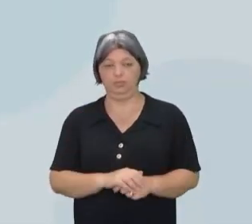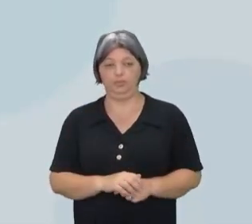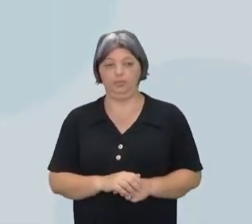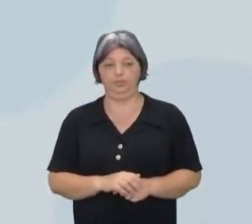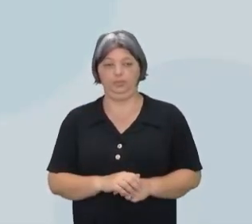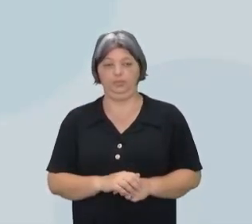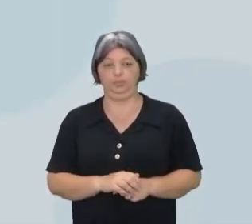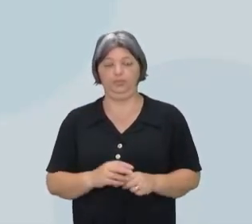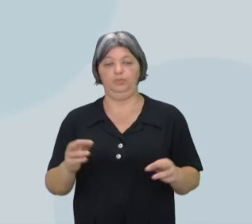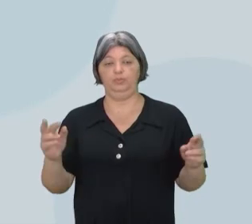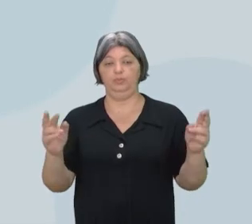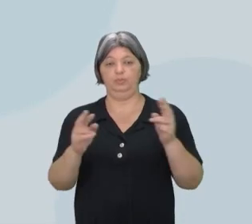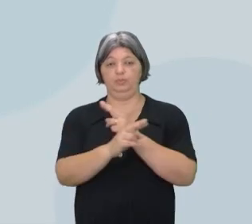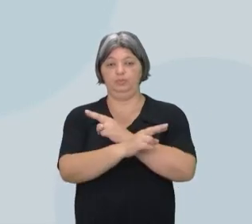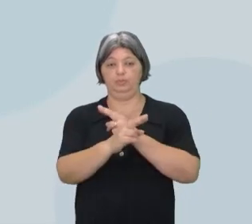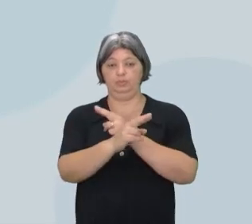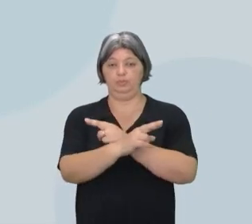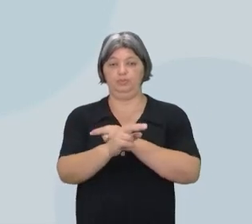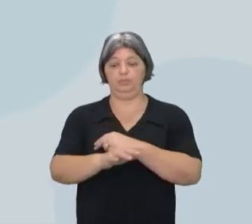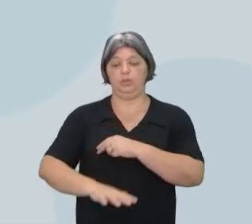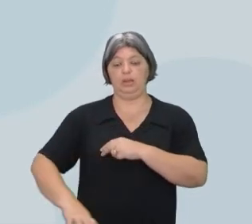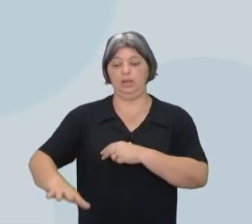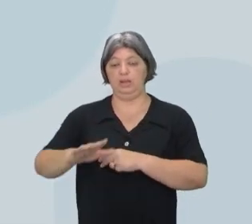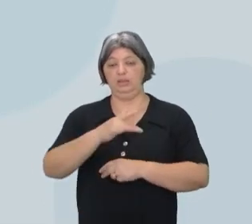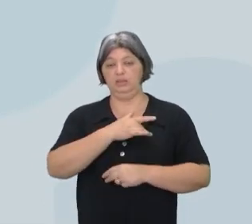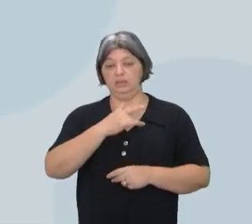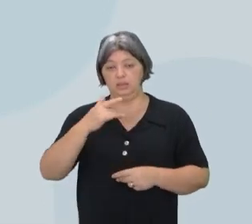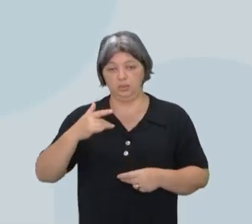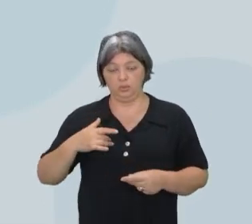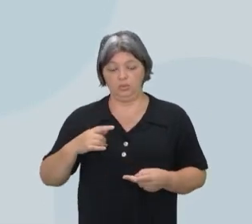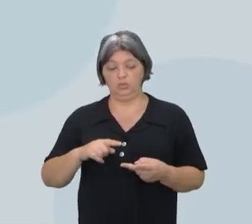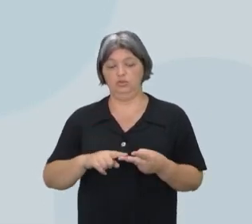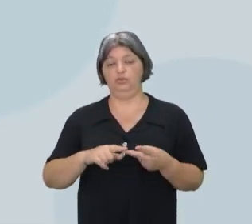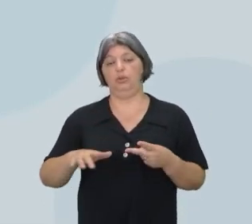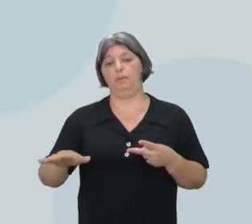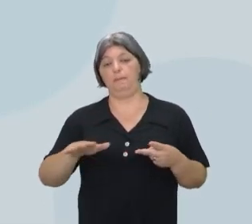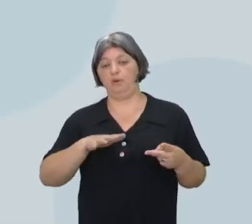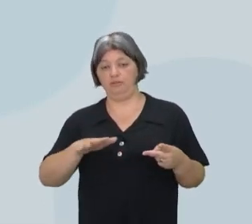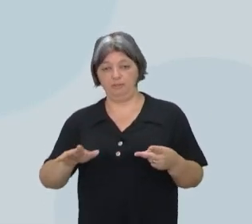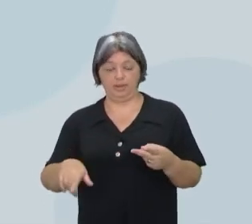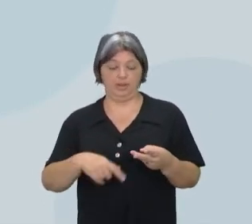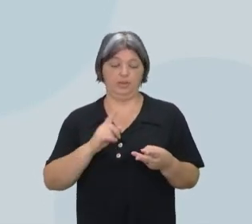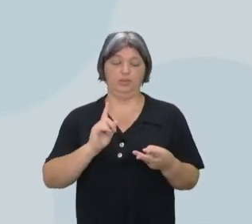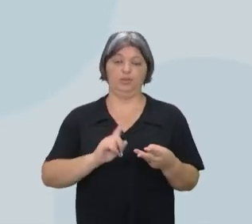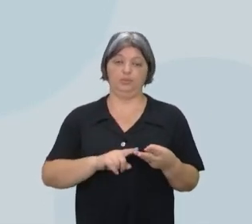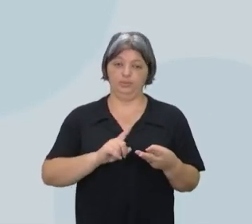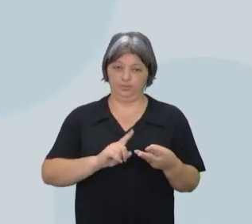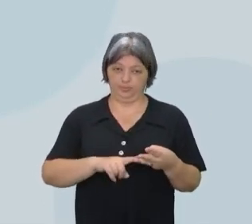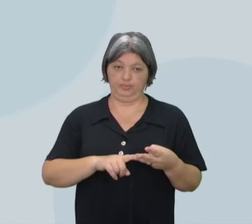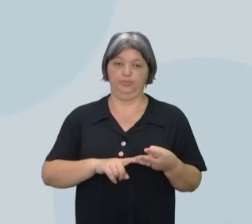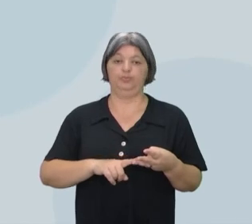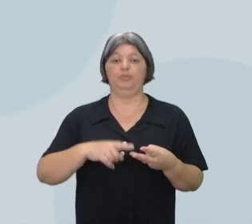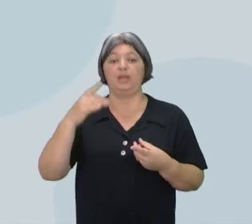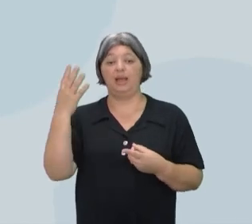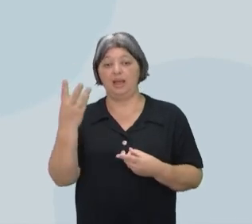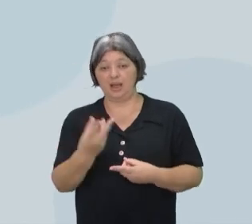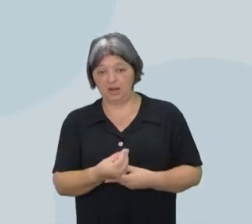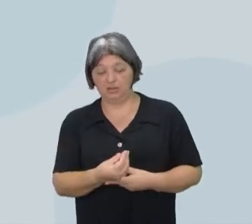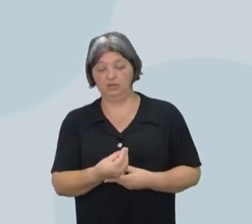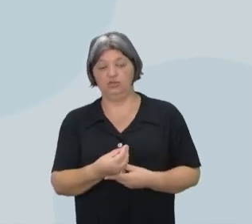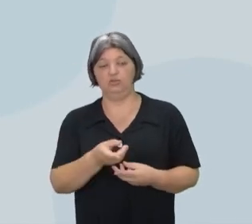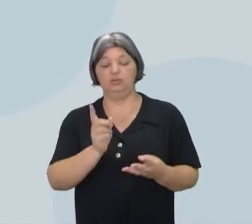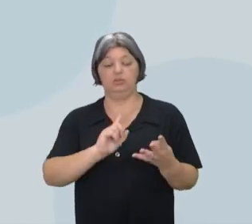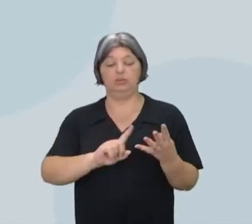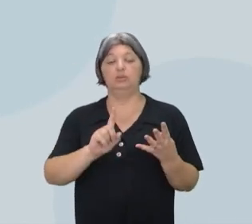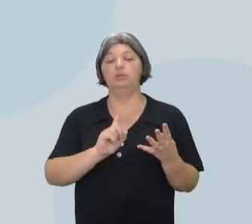ele está relacionado à saúde, está relacionado a movimento, está relacionado a artes, mas também